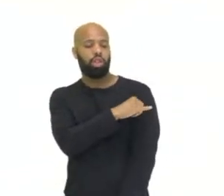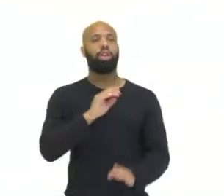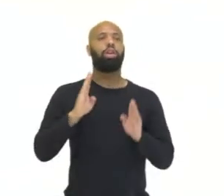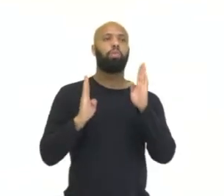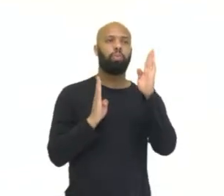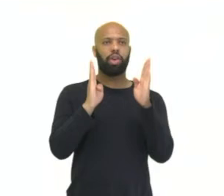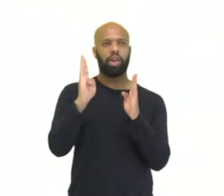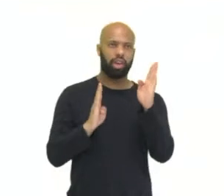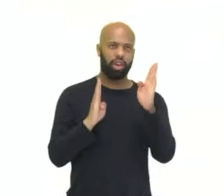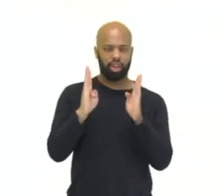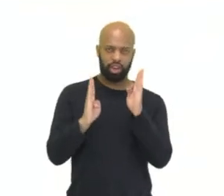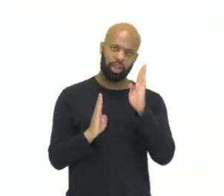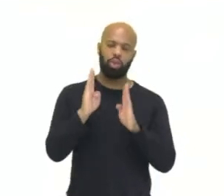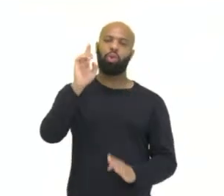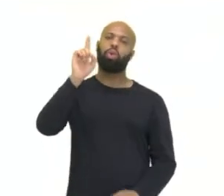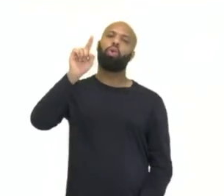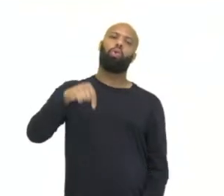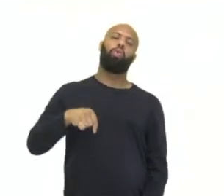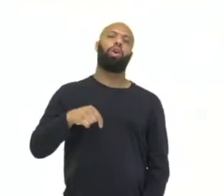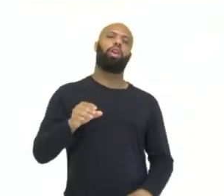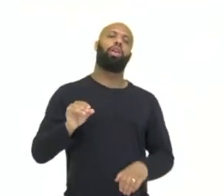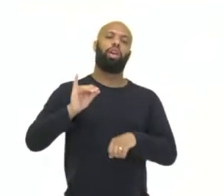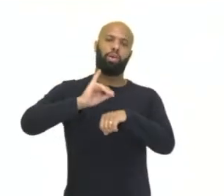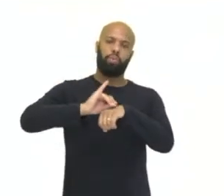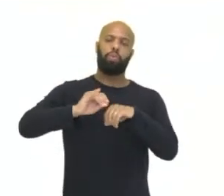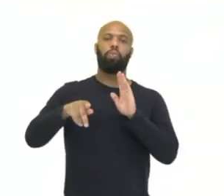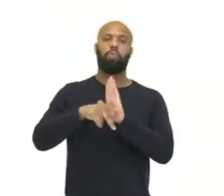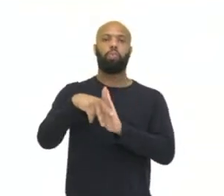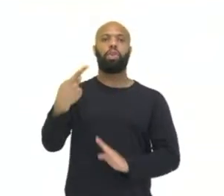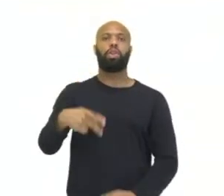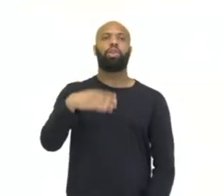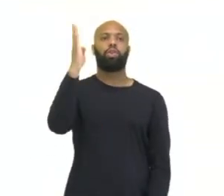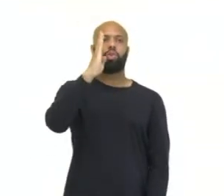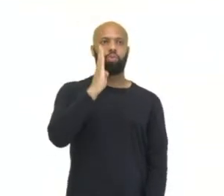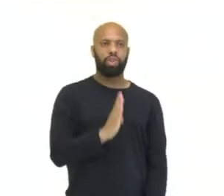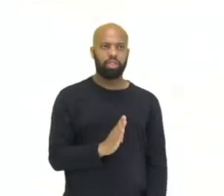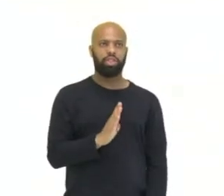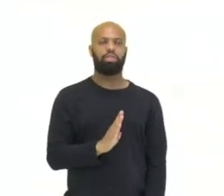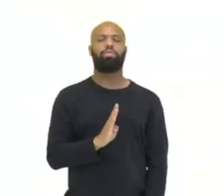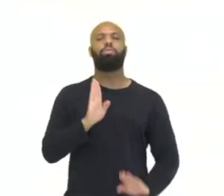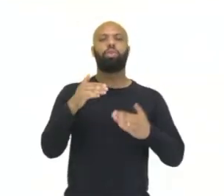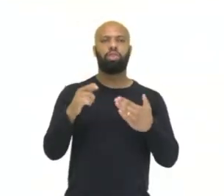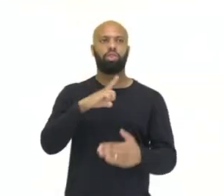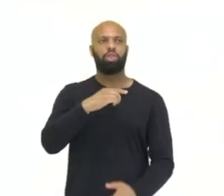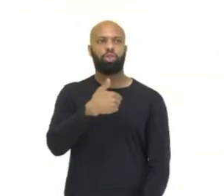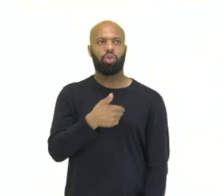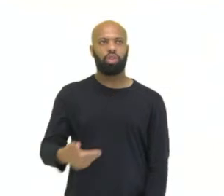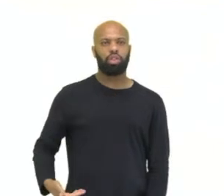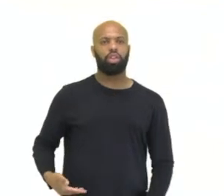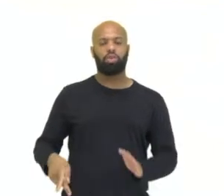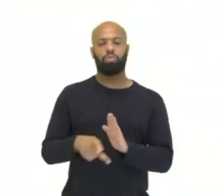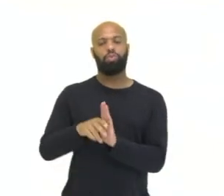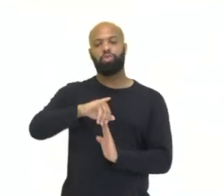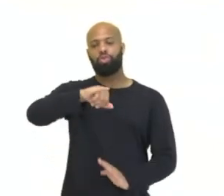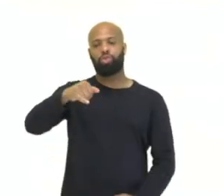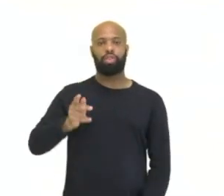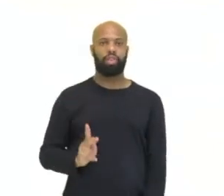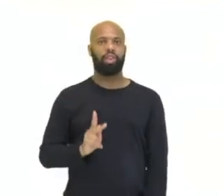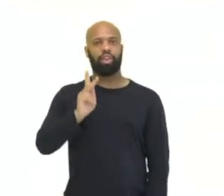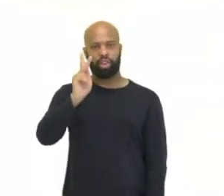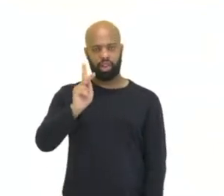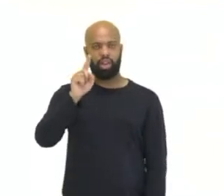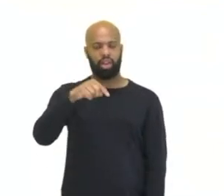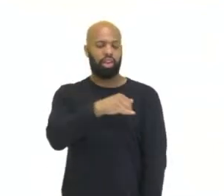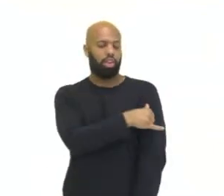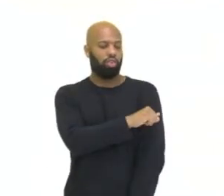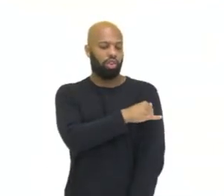época, em 1906, era capital do Brasil, né? Até aí o governo de JK, de Juscelino Kubitschek, o Rio de